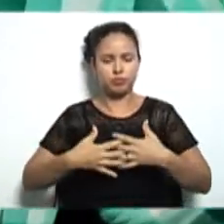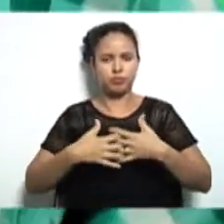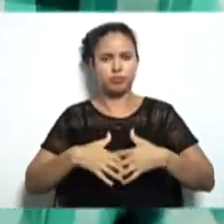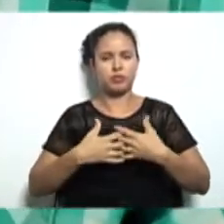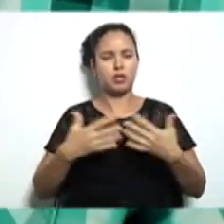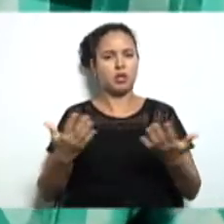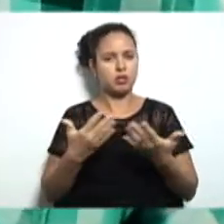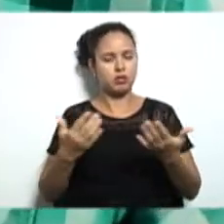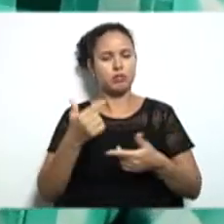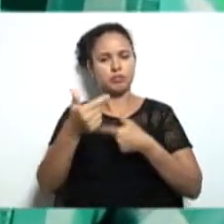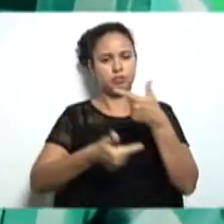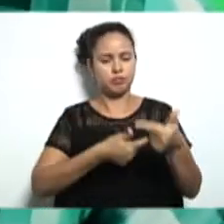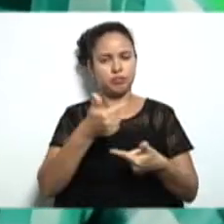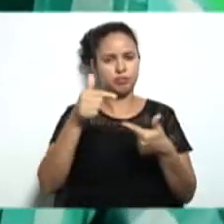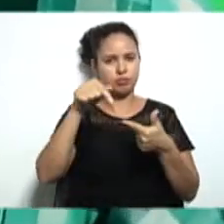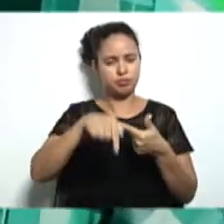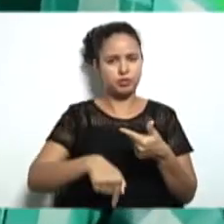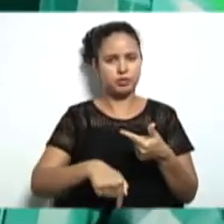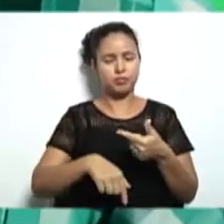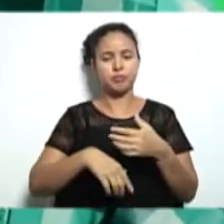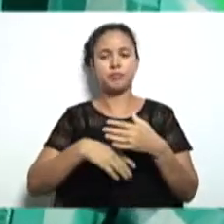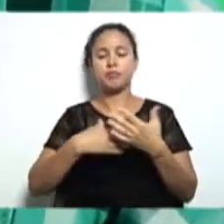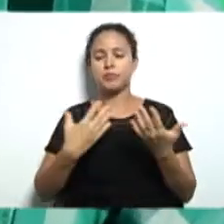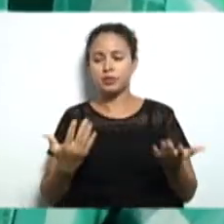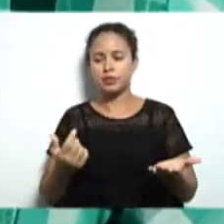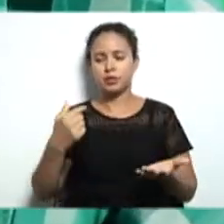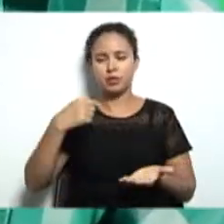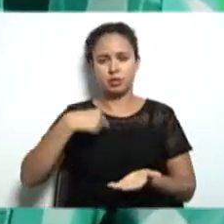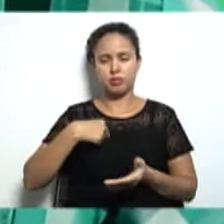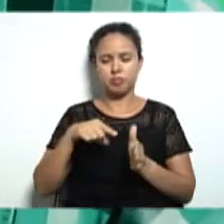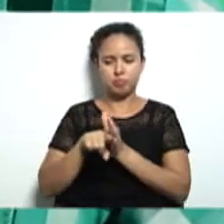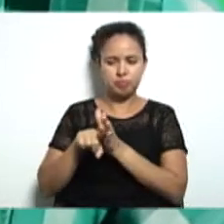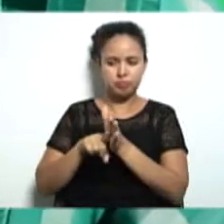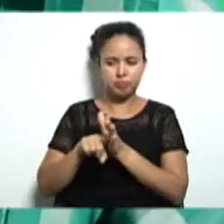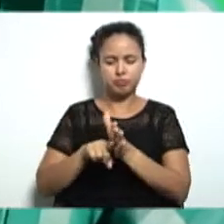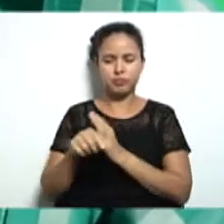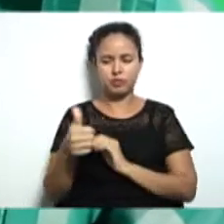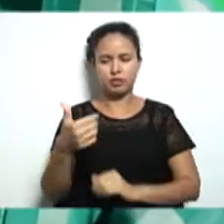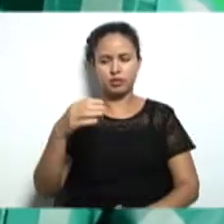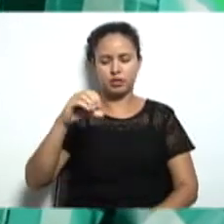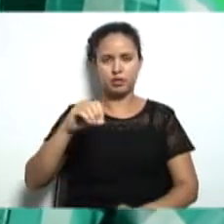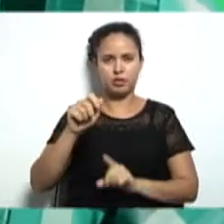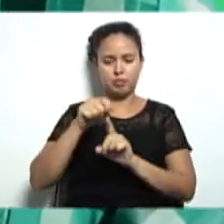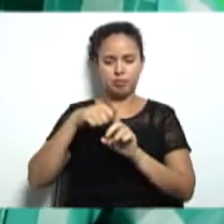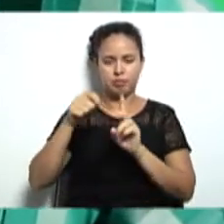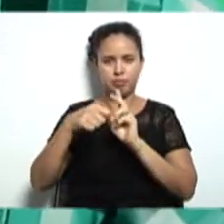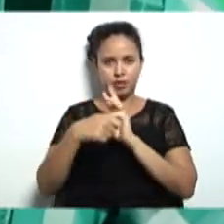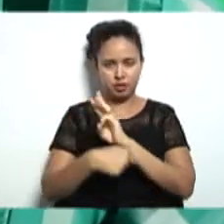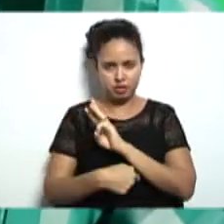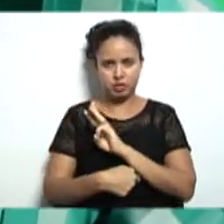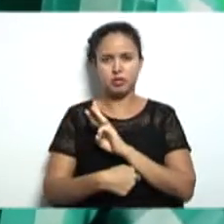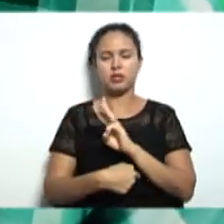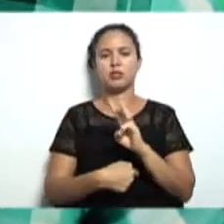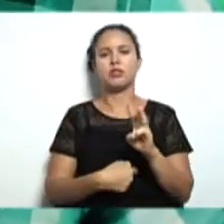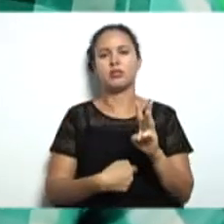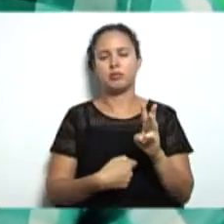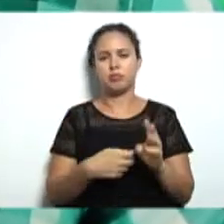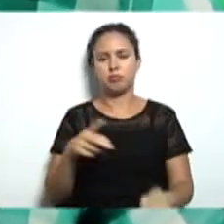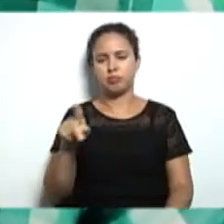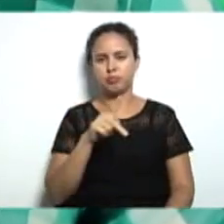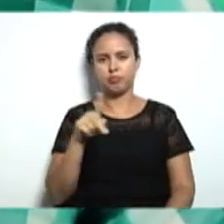uma pesquisa de 10 meses aqui no IFRO e foi validada como estágio. E não foi uma simples pesquisa, durou 10 meses, foi orientada pelo